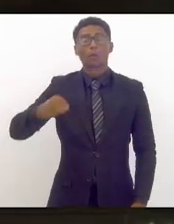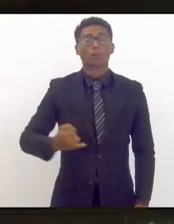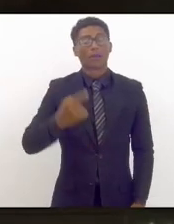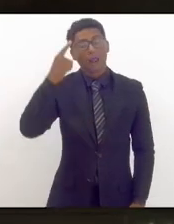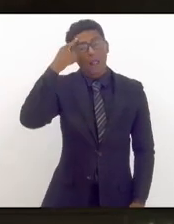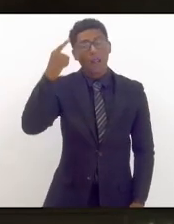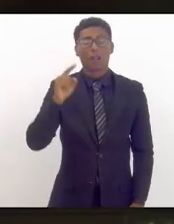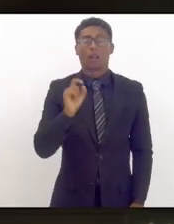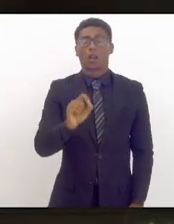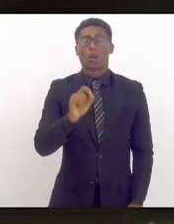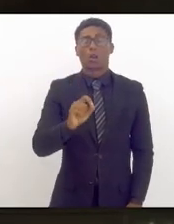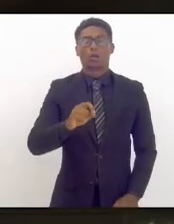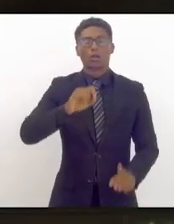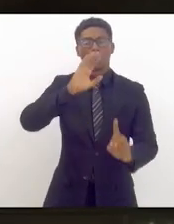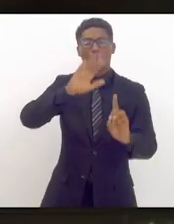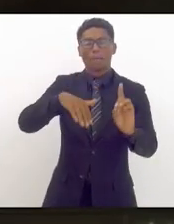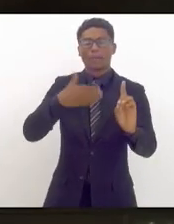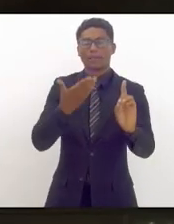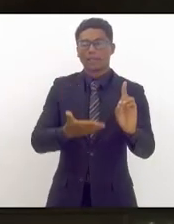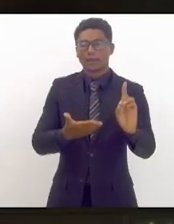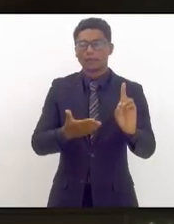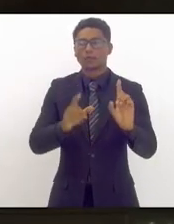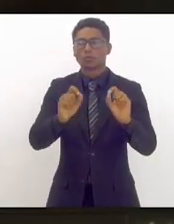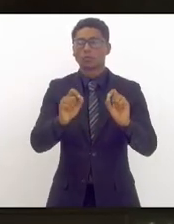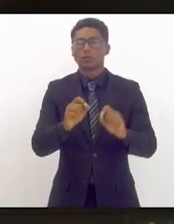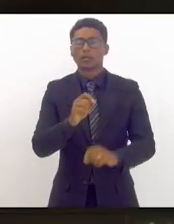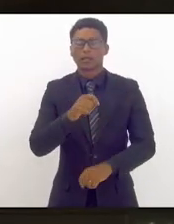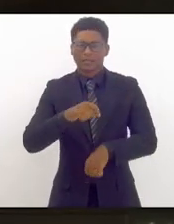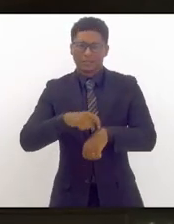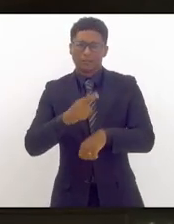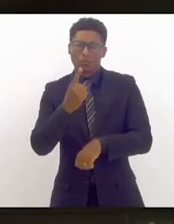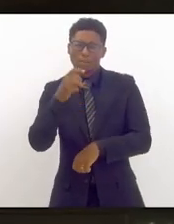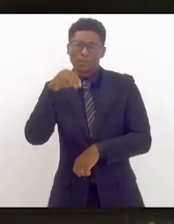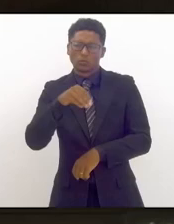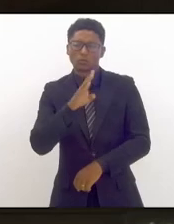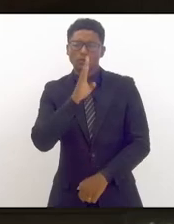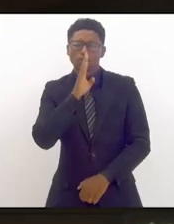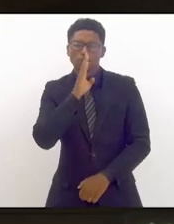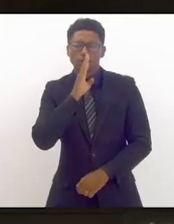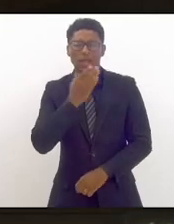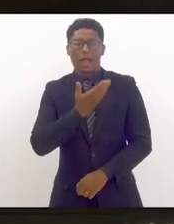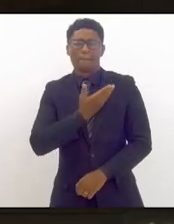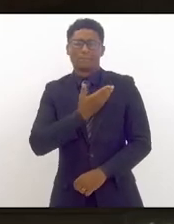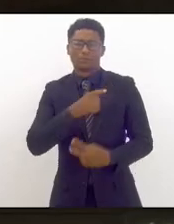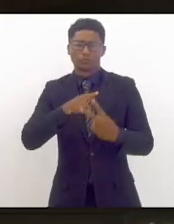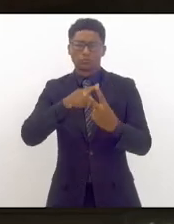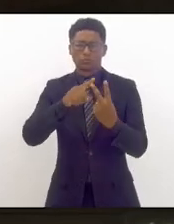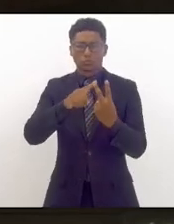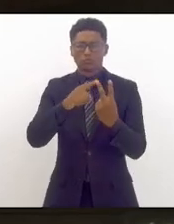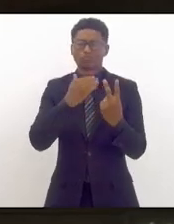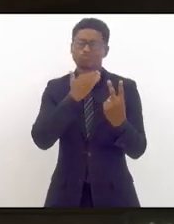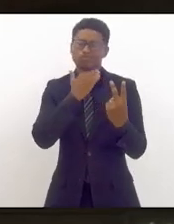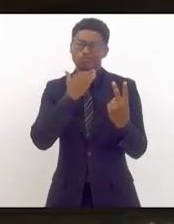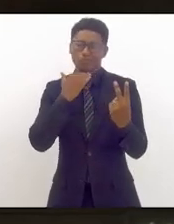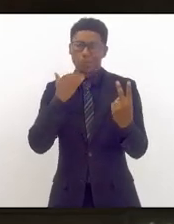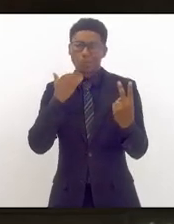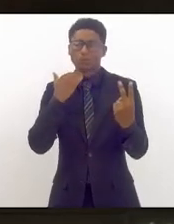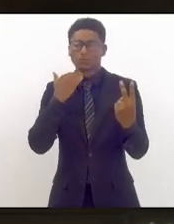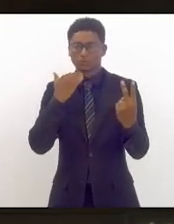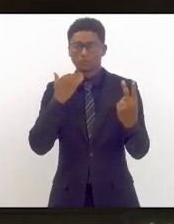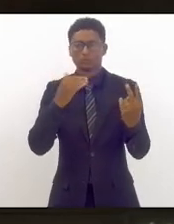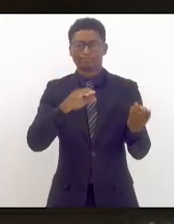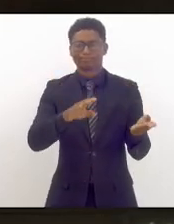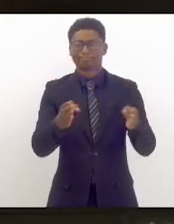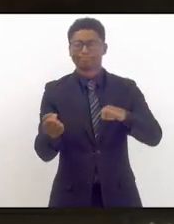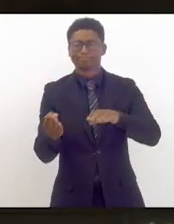e homenagear um minuto de silêncio dois queridos amigos que nos deixaram nessa jornada, que foram